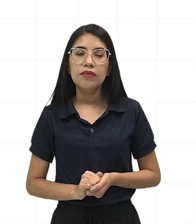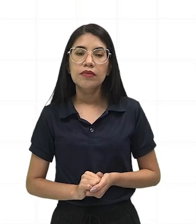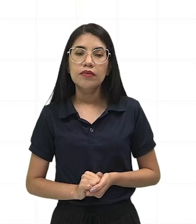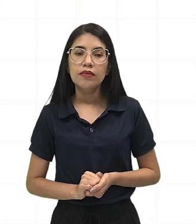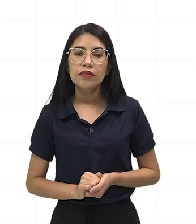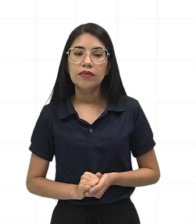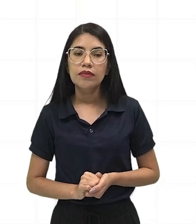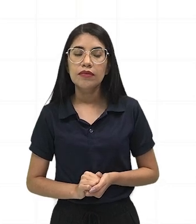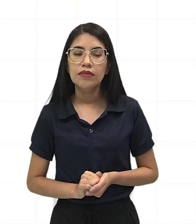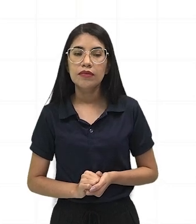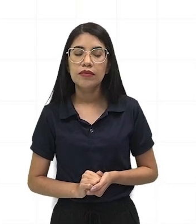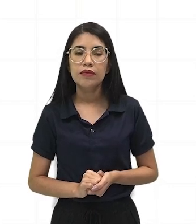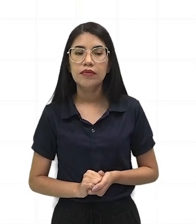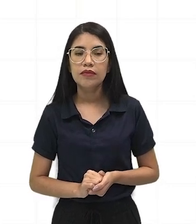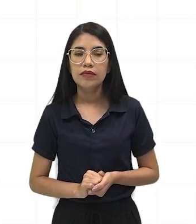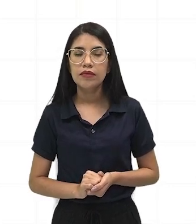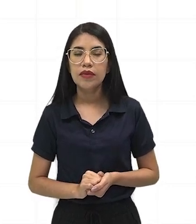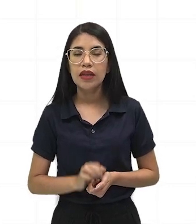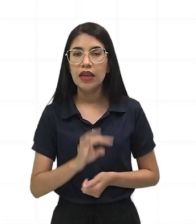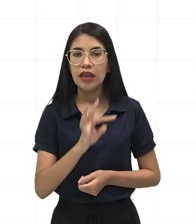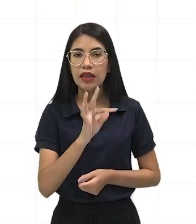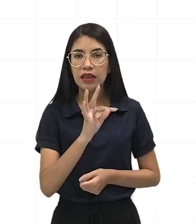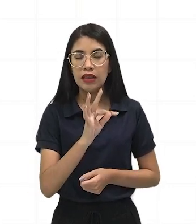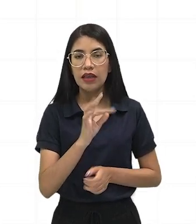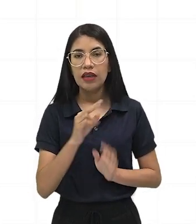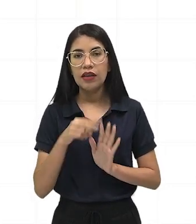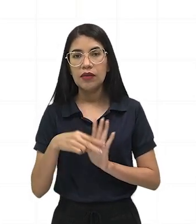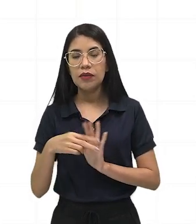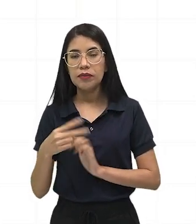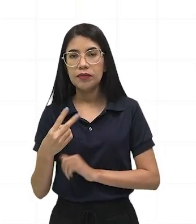Para o tempo igual a 2. Ó. O